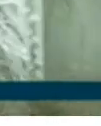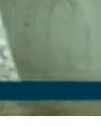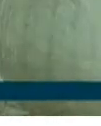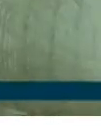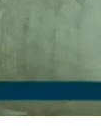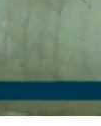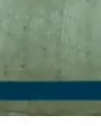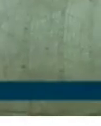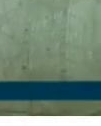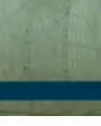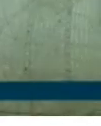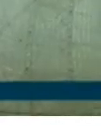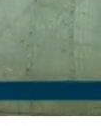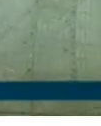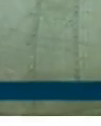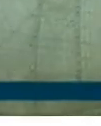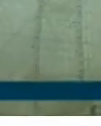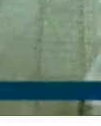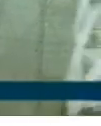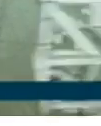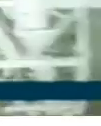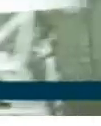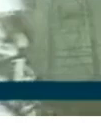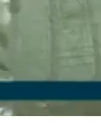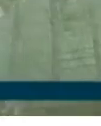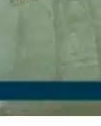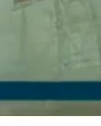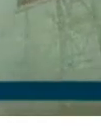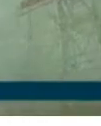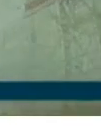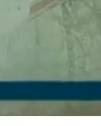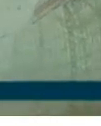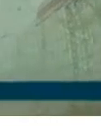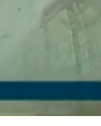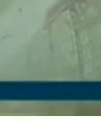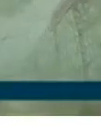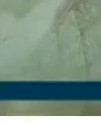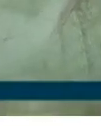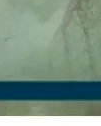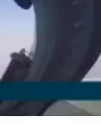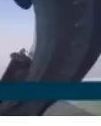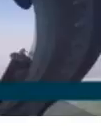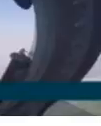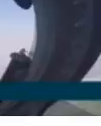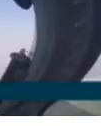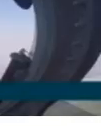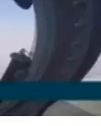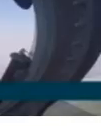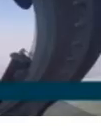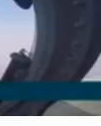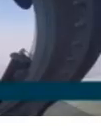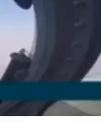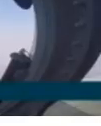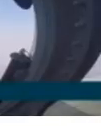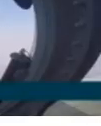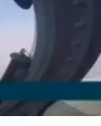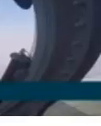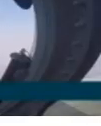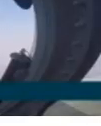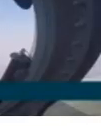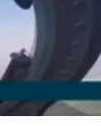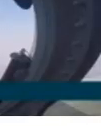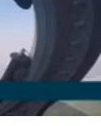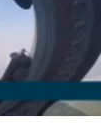Com a operação do radar, os senhores verão que aparecerá um alvo, uma aeronave nossa que está voando também. Daqui a pouco o radar deve detectá-la e transmitir